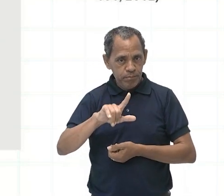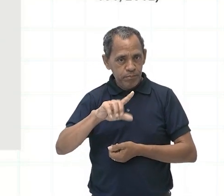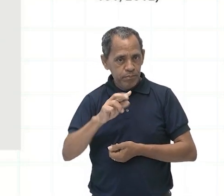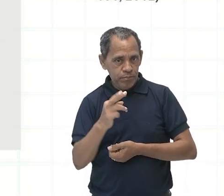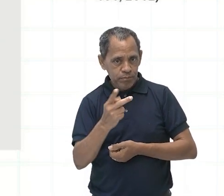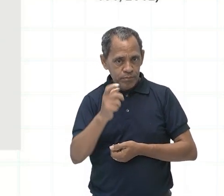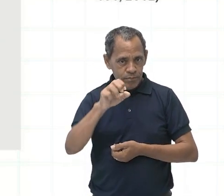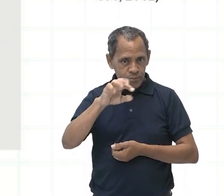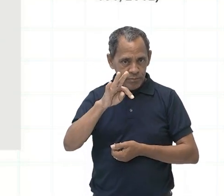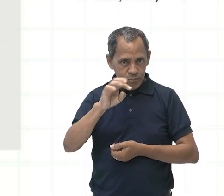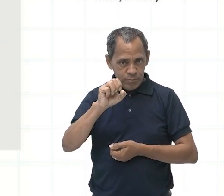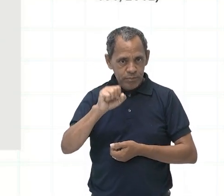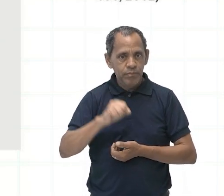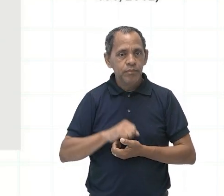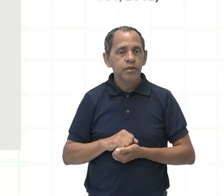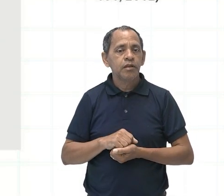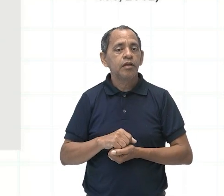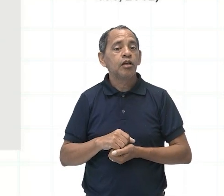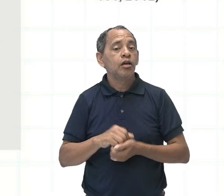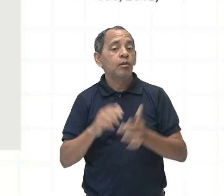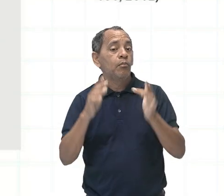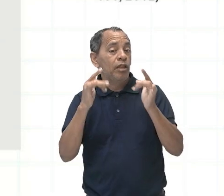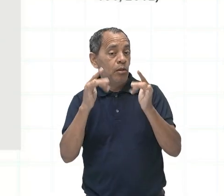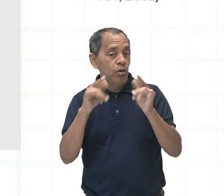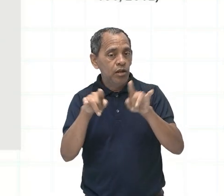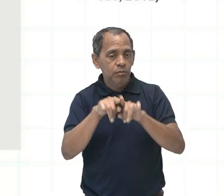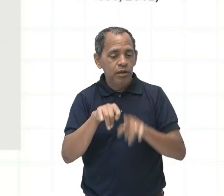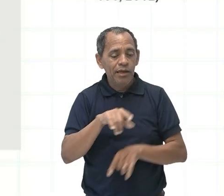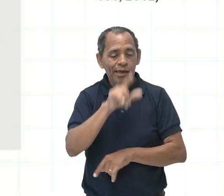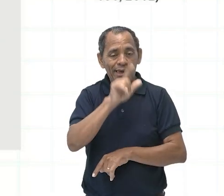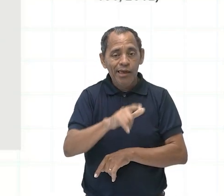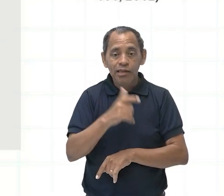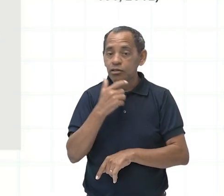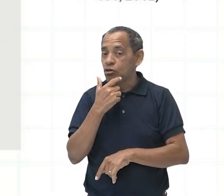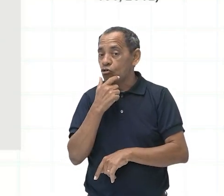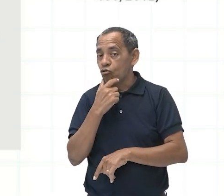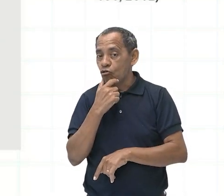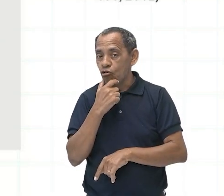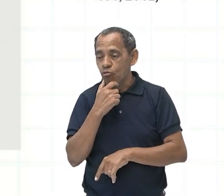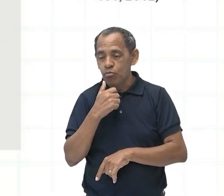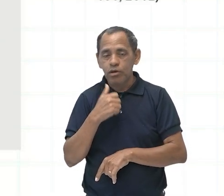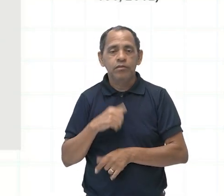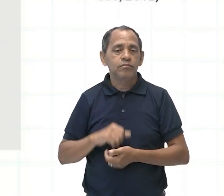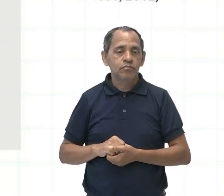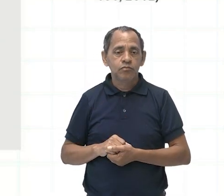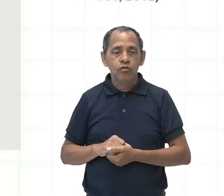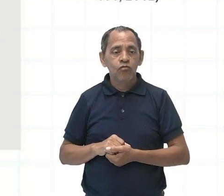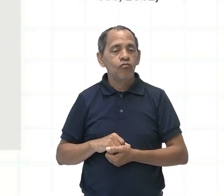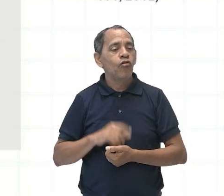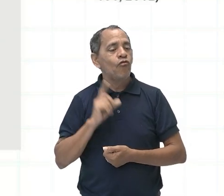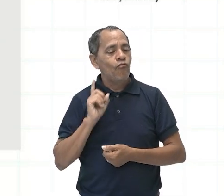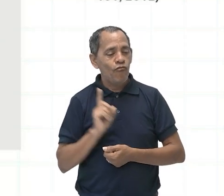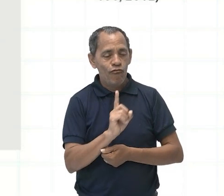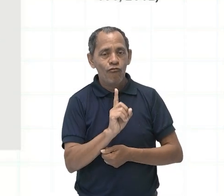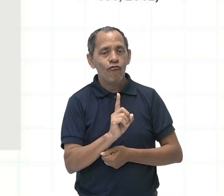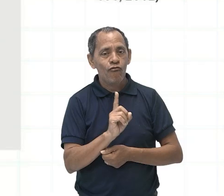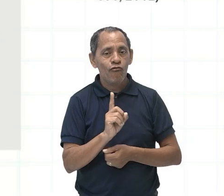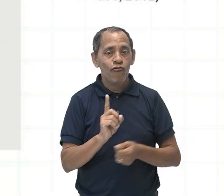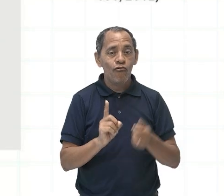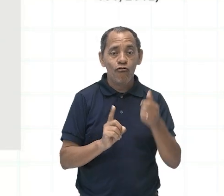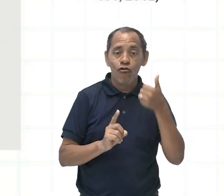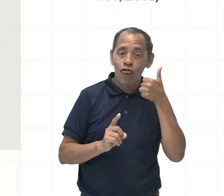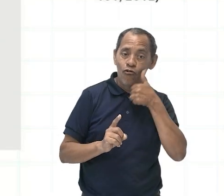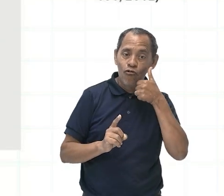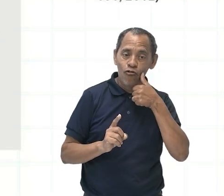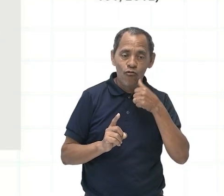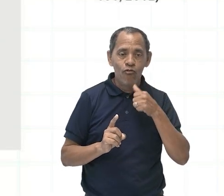correto? Aí no cumprimento, esse menino que foi falar com a sua namorada diz o seguinte: oi, Bia.